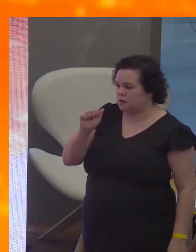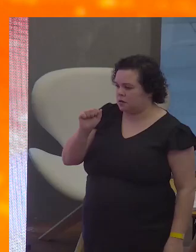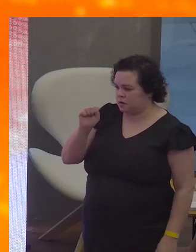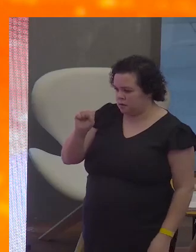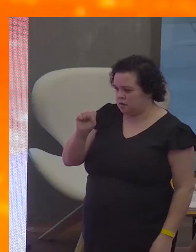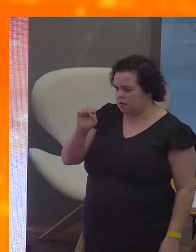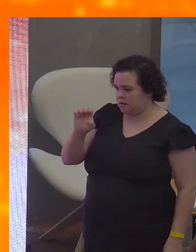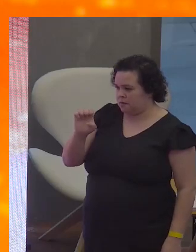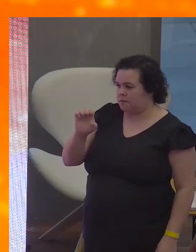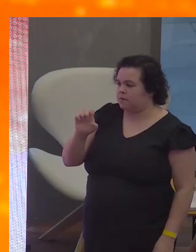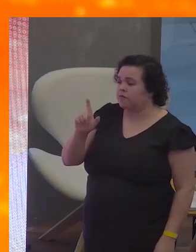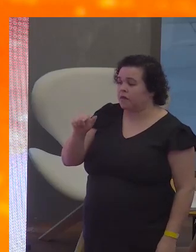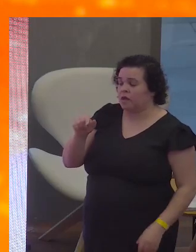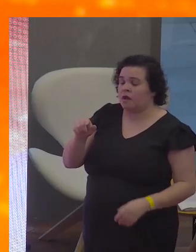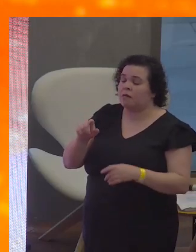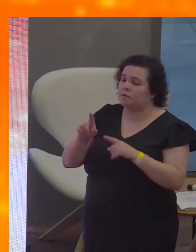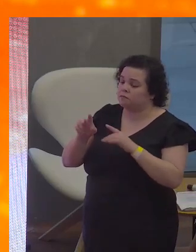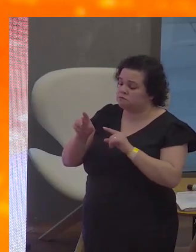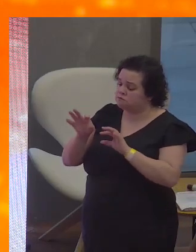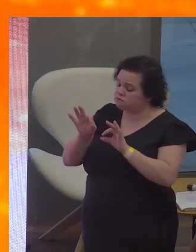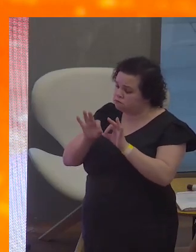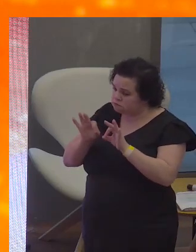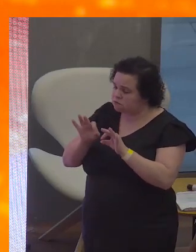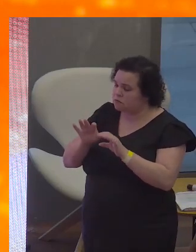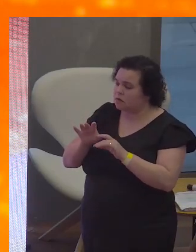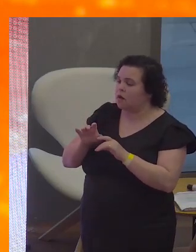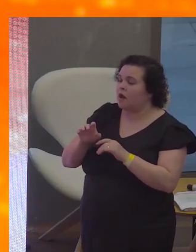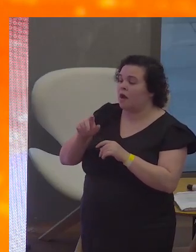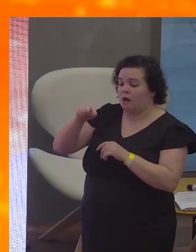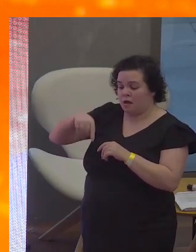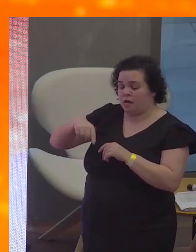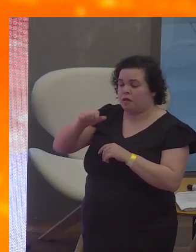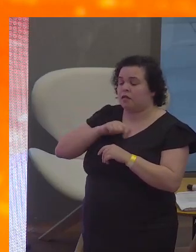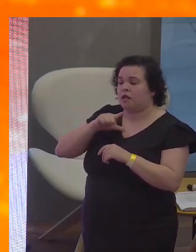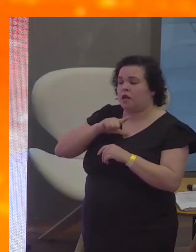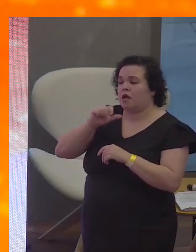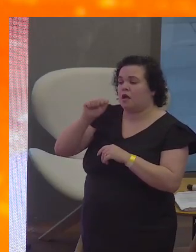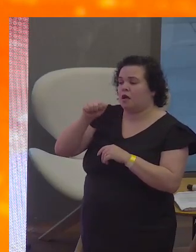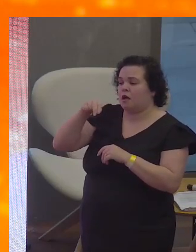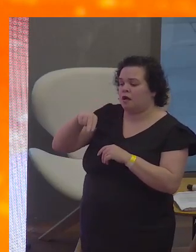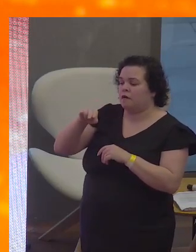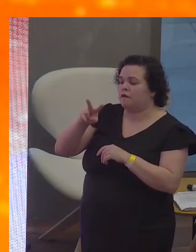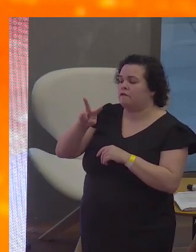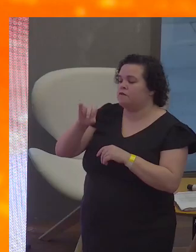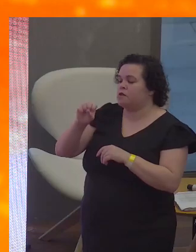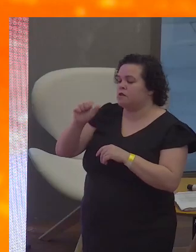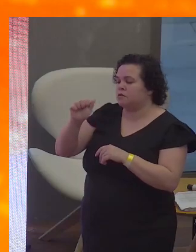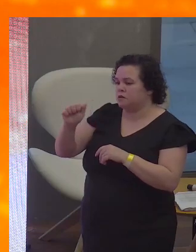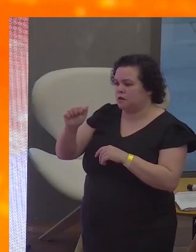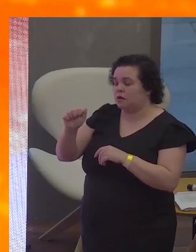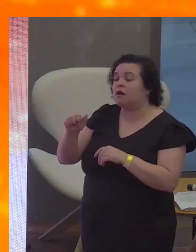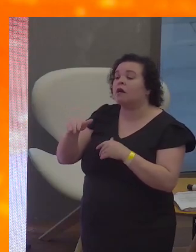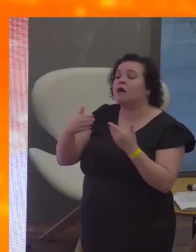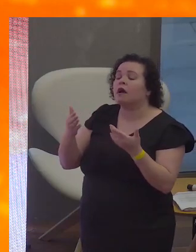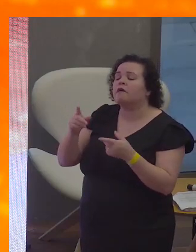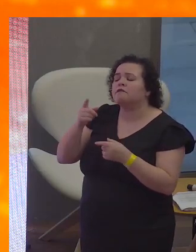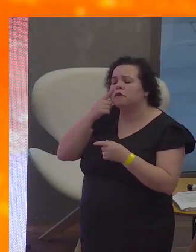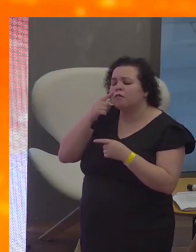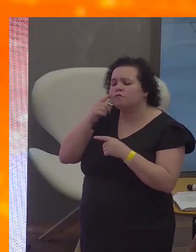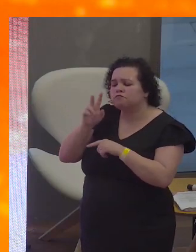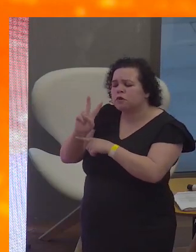como aqui nós temos a Anvisa, que faz a parte toda regulatória, e quem faz a fiscalização são as visas ou estaduais